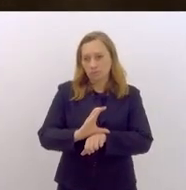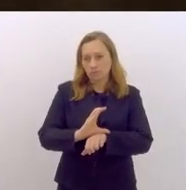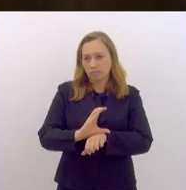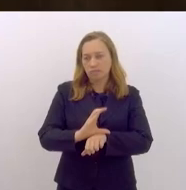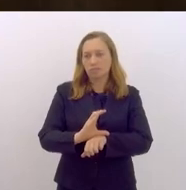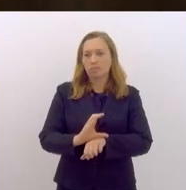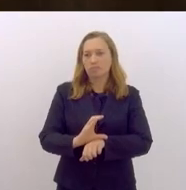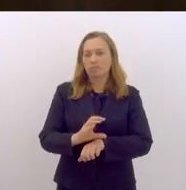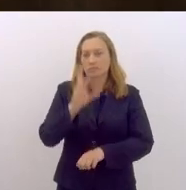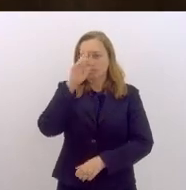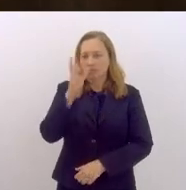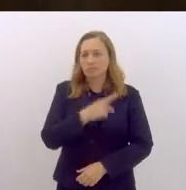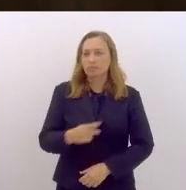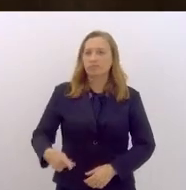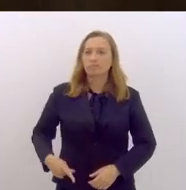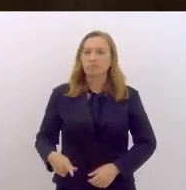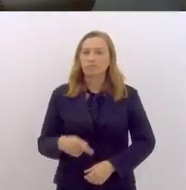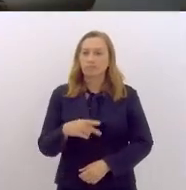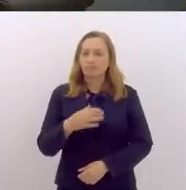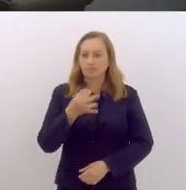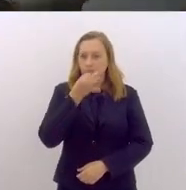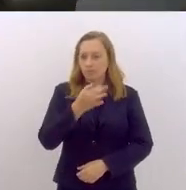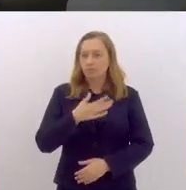constitucionalidade, presidente.